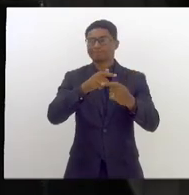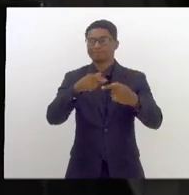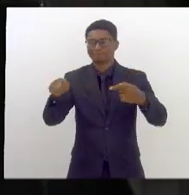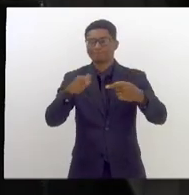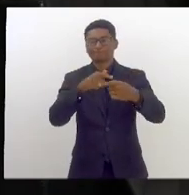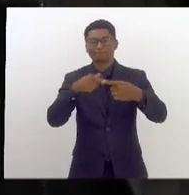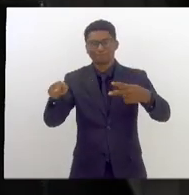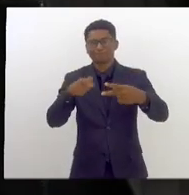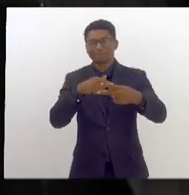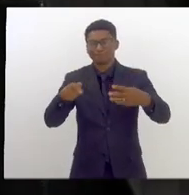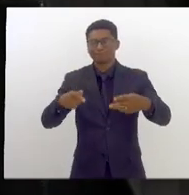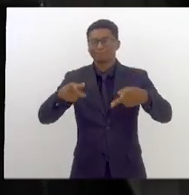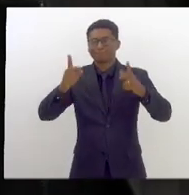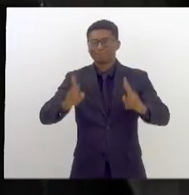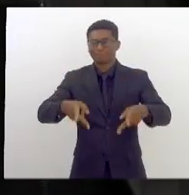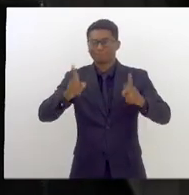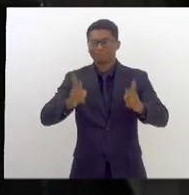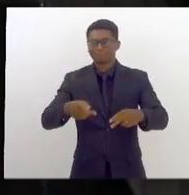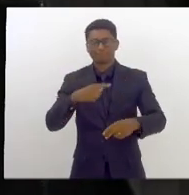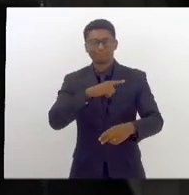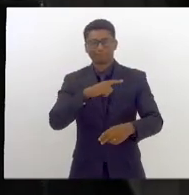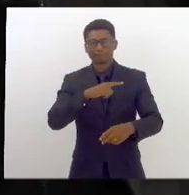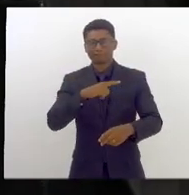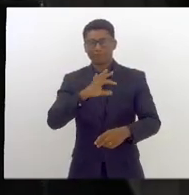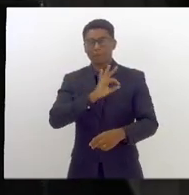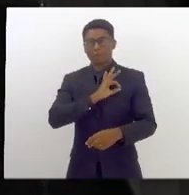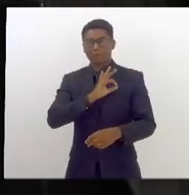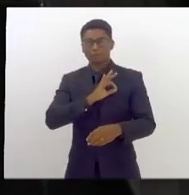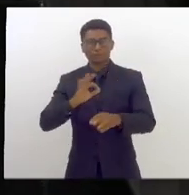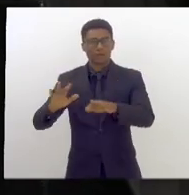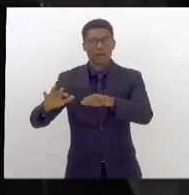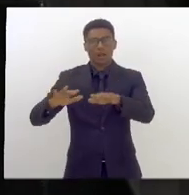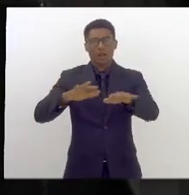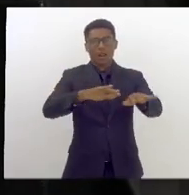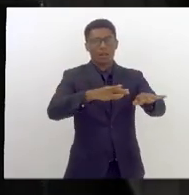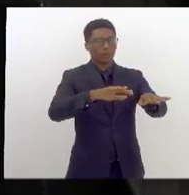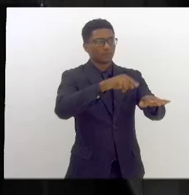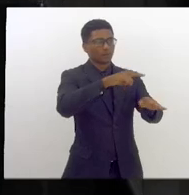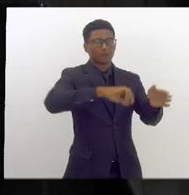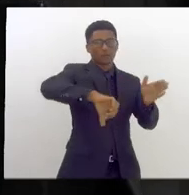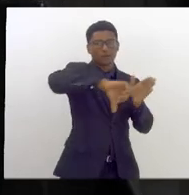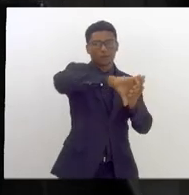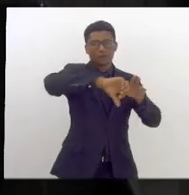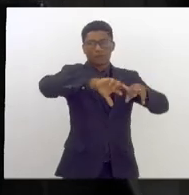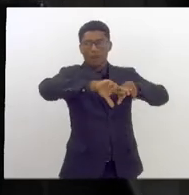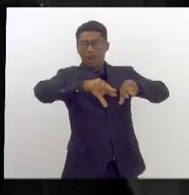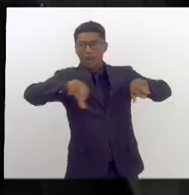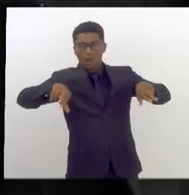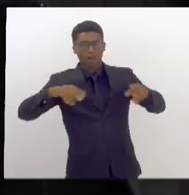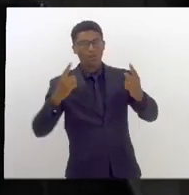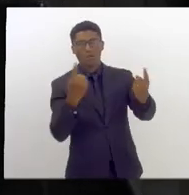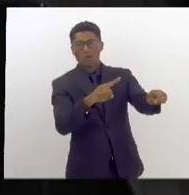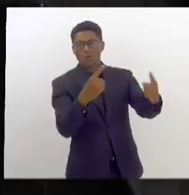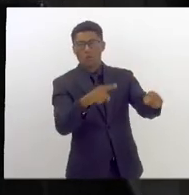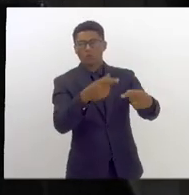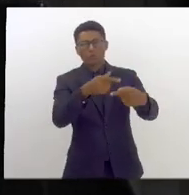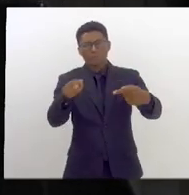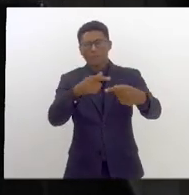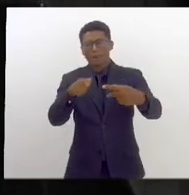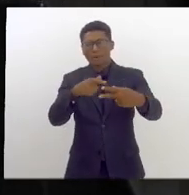operação contra o crime temos durante a semana